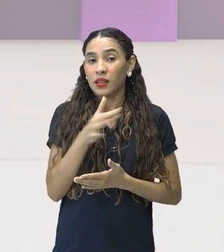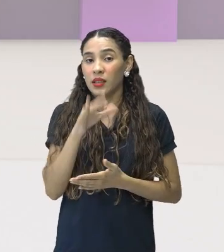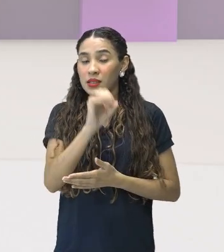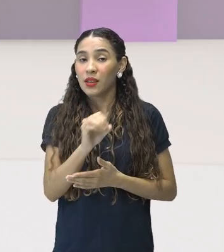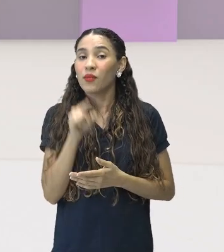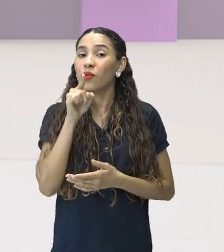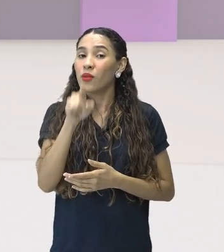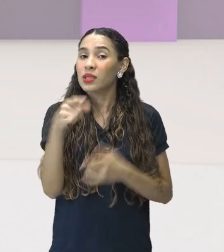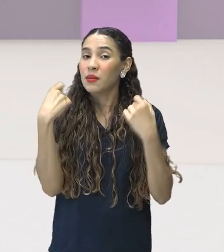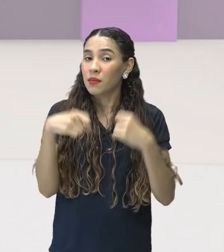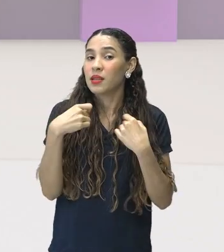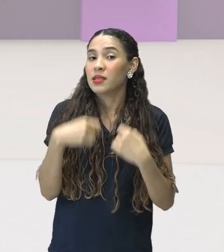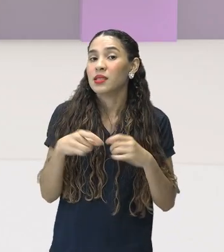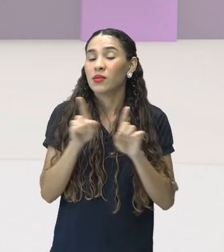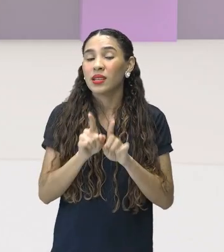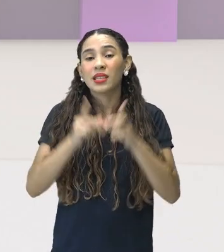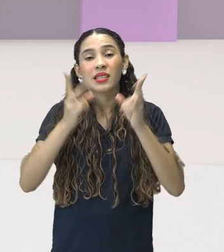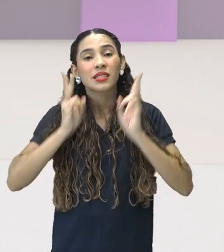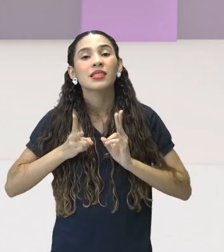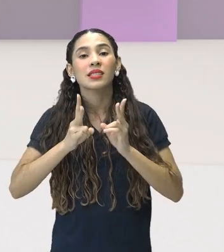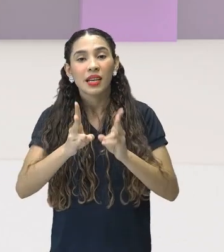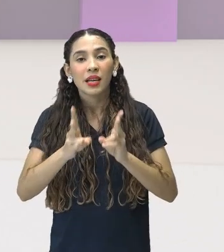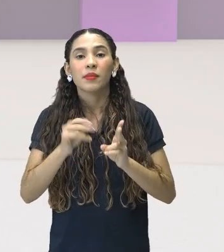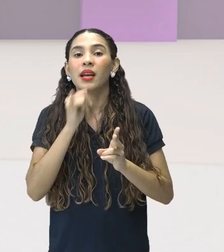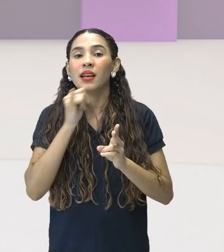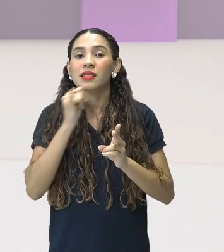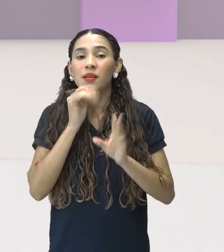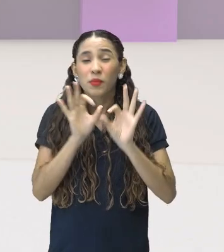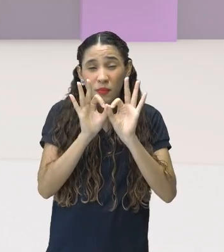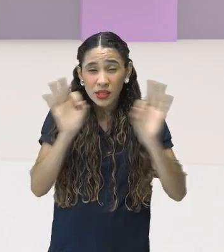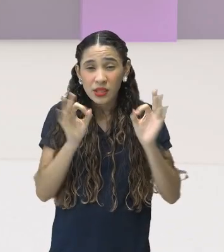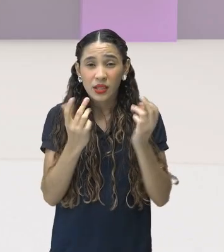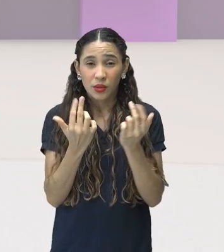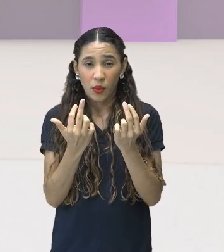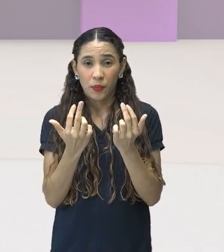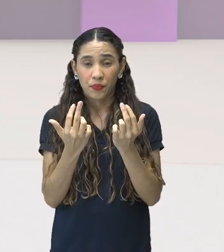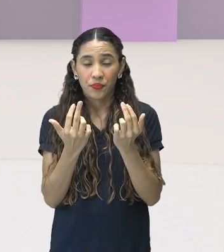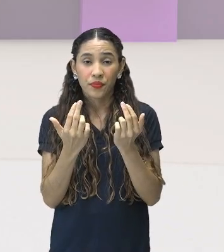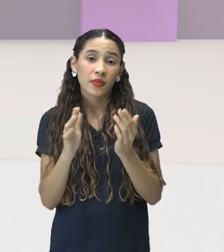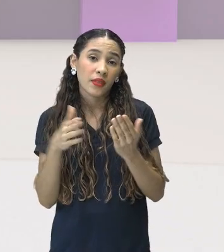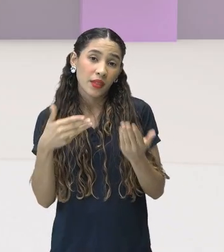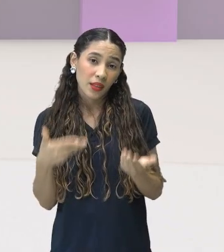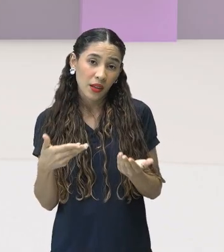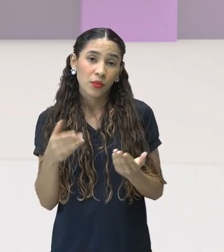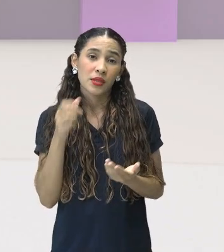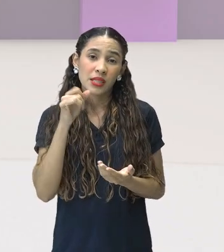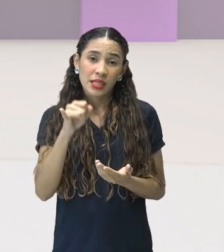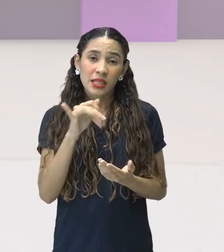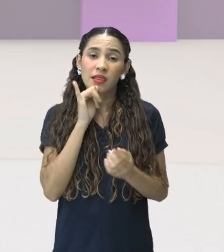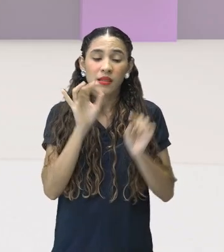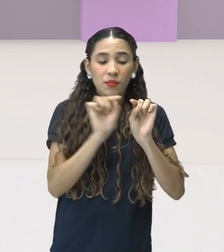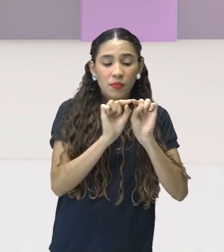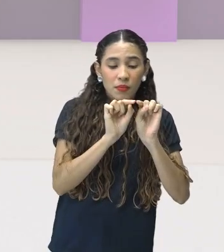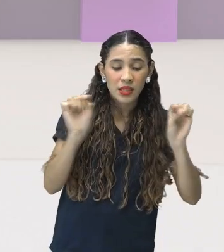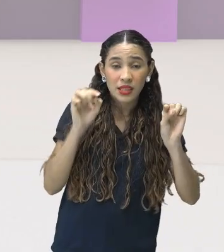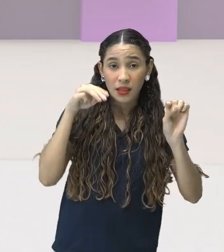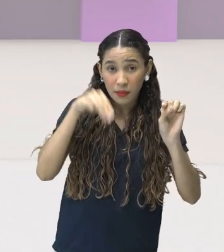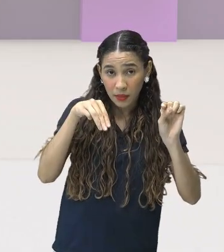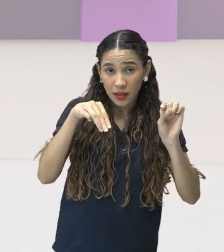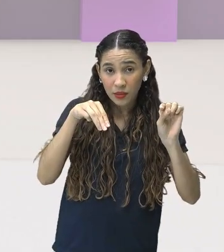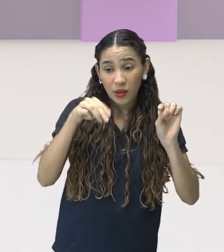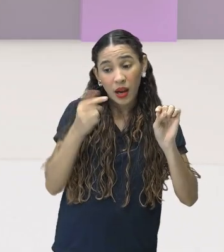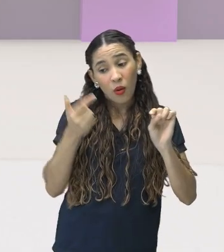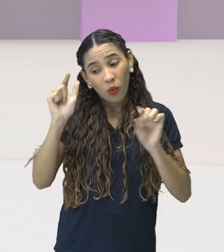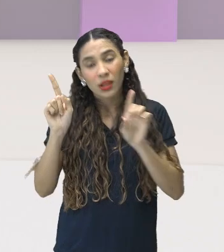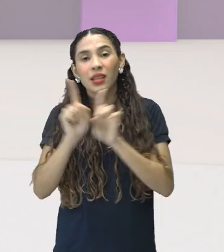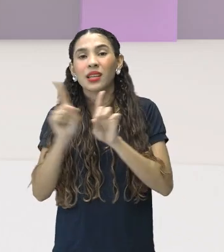você precisa trabalhar sempre com as mesmas medidas. Então, se uma medida está em metros, a